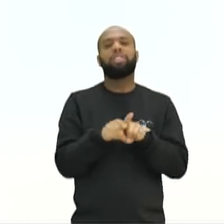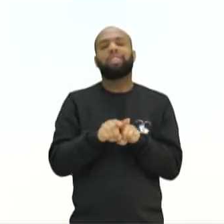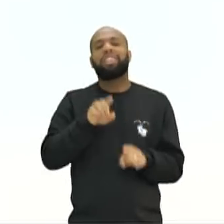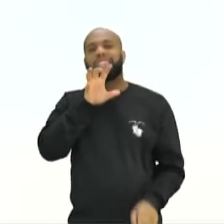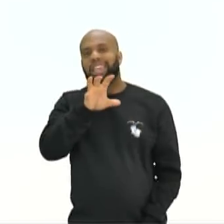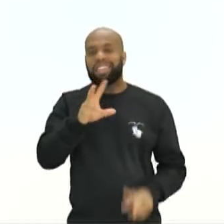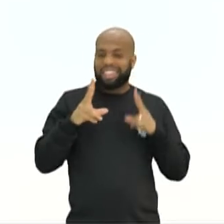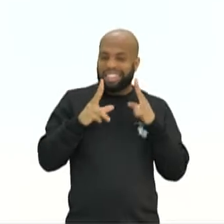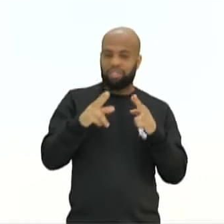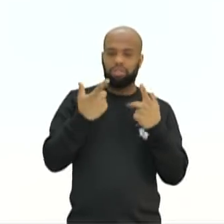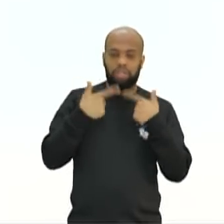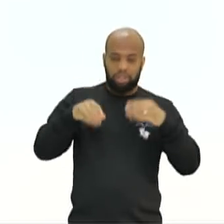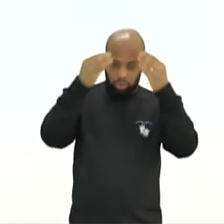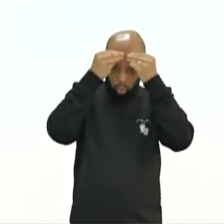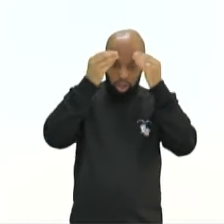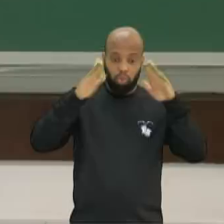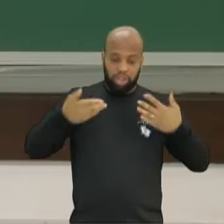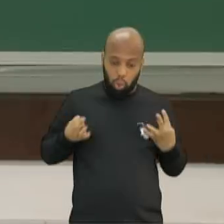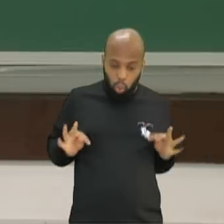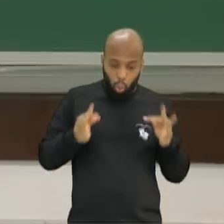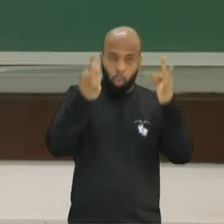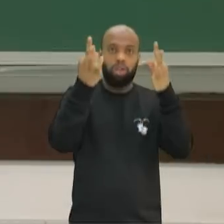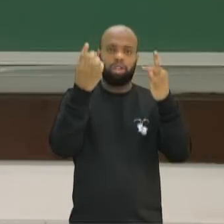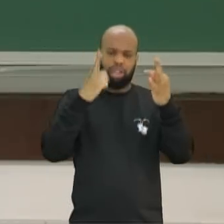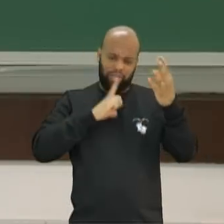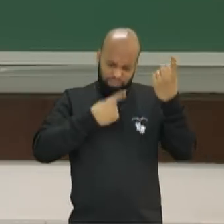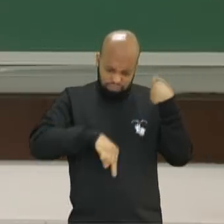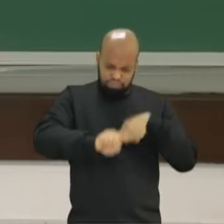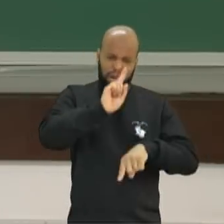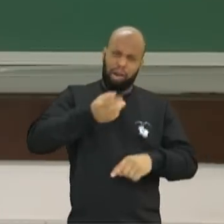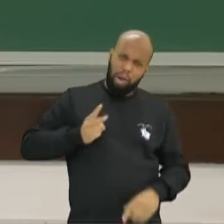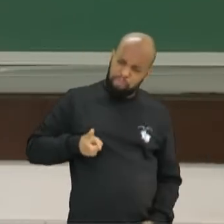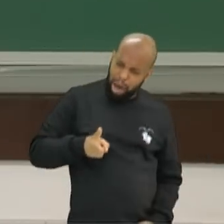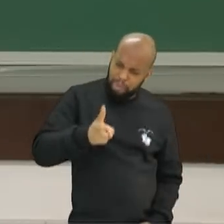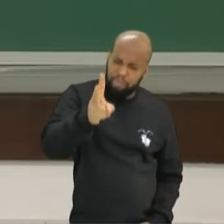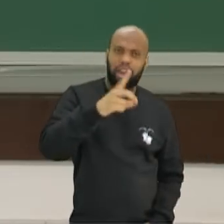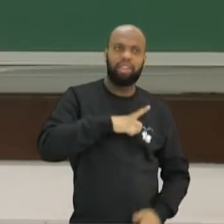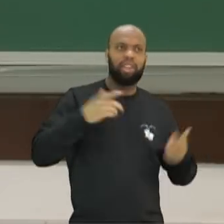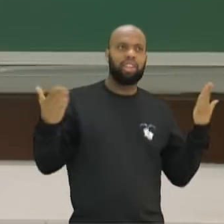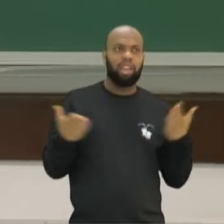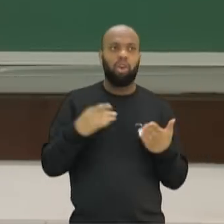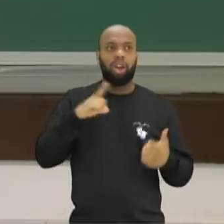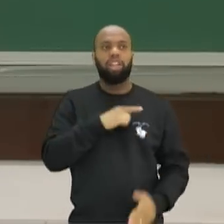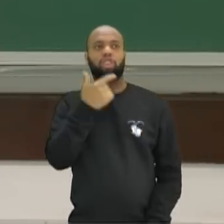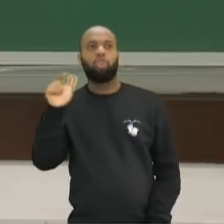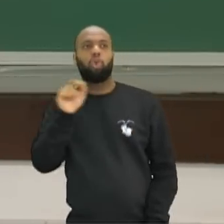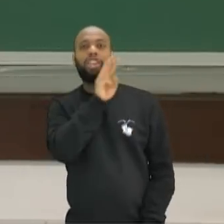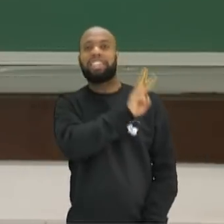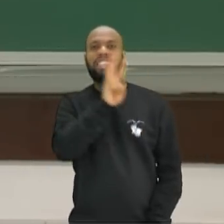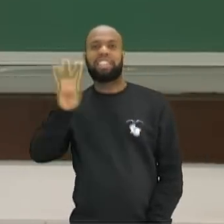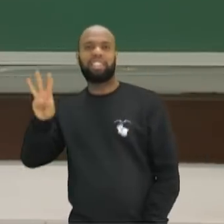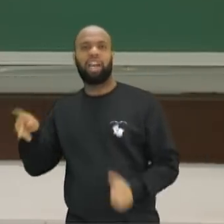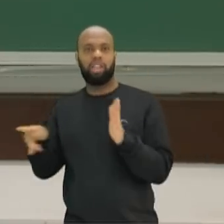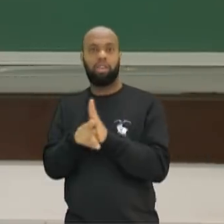como a linguagem, a tecnologia evolui constantemente. Deixo para vocês novamente o site